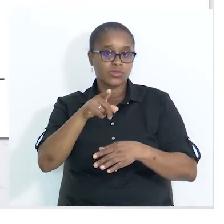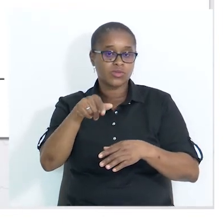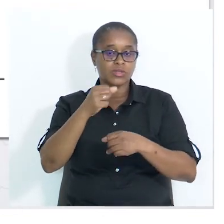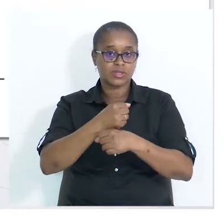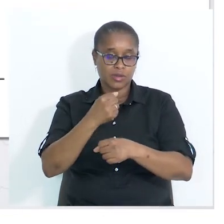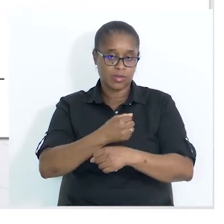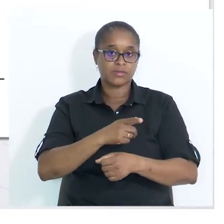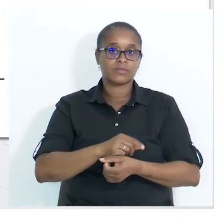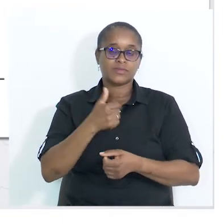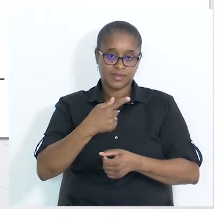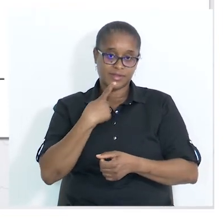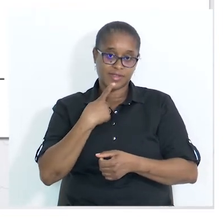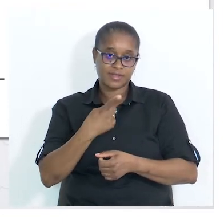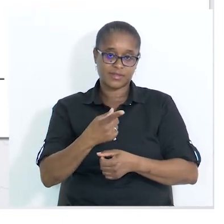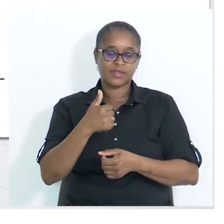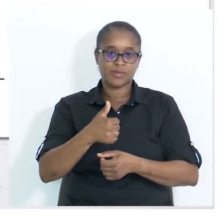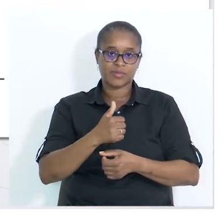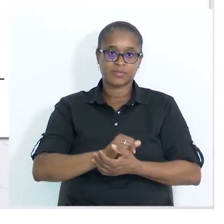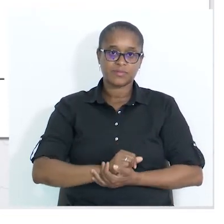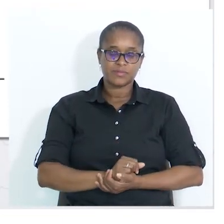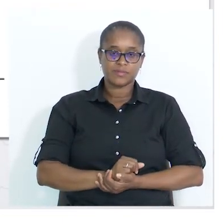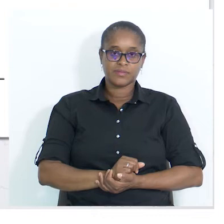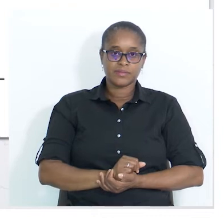na exercitação, ok? Tá bom.